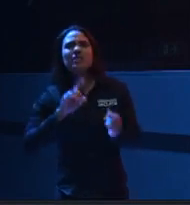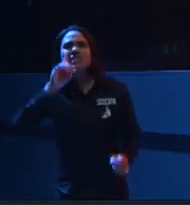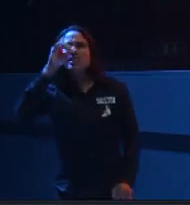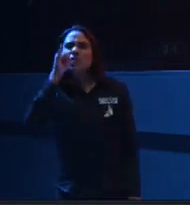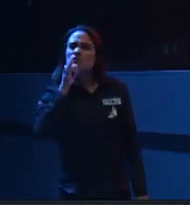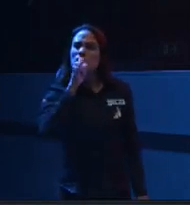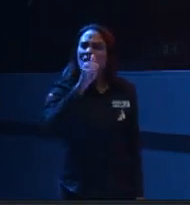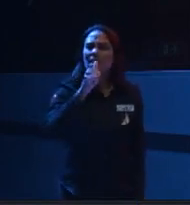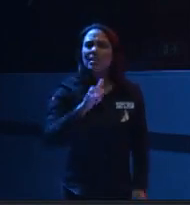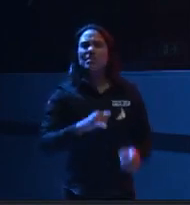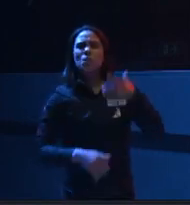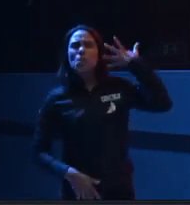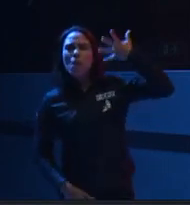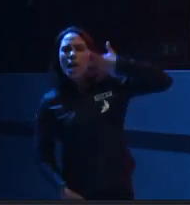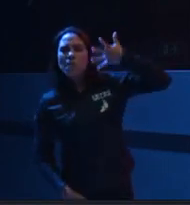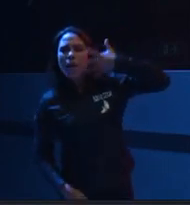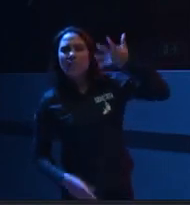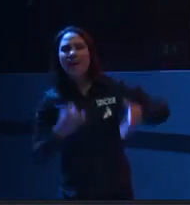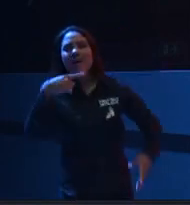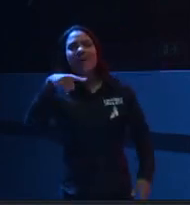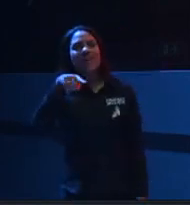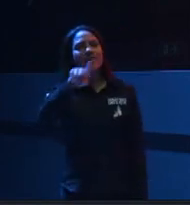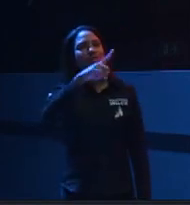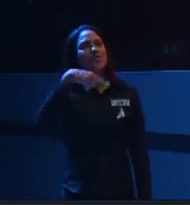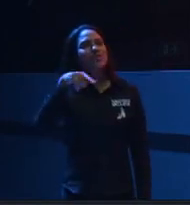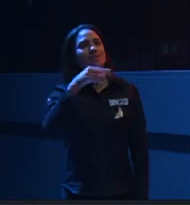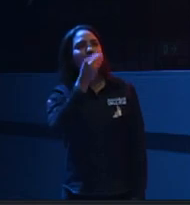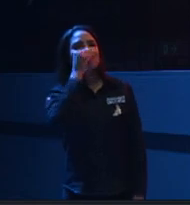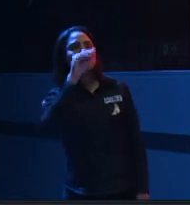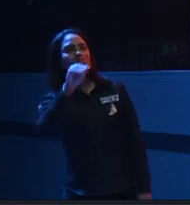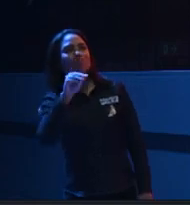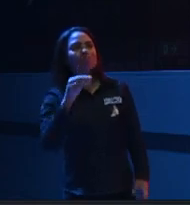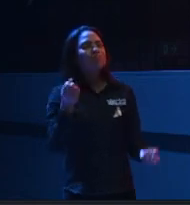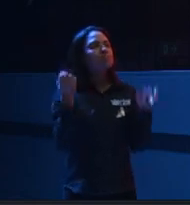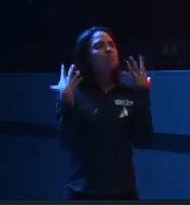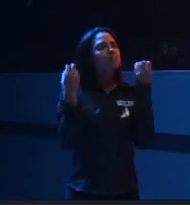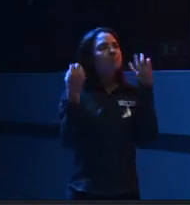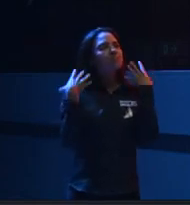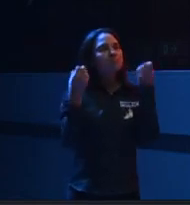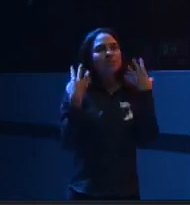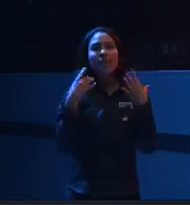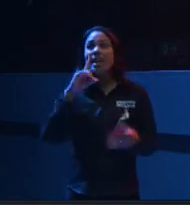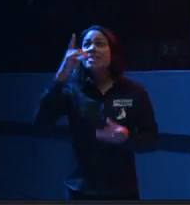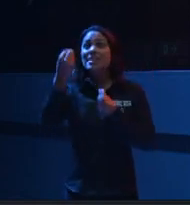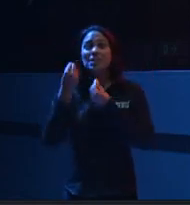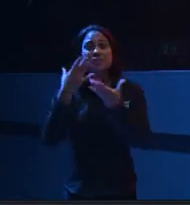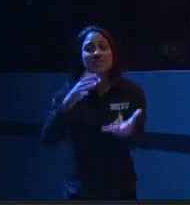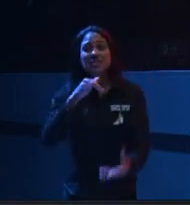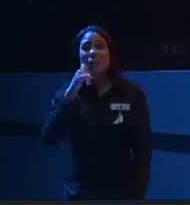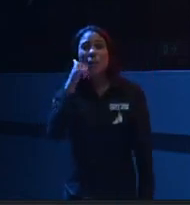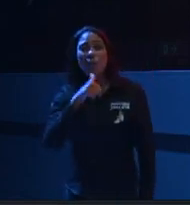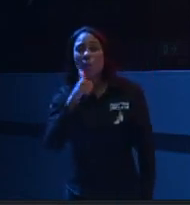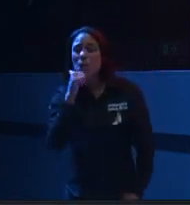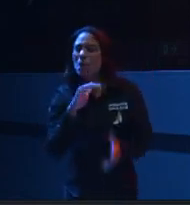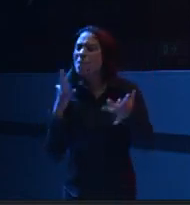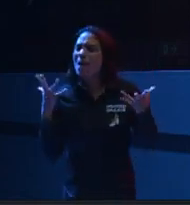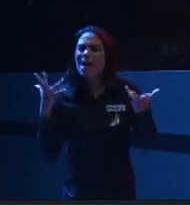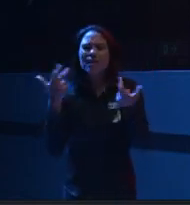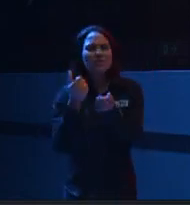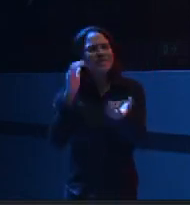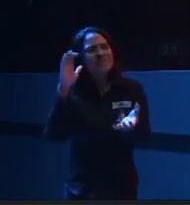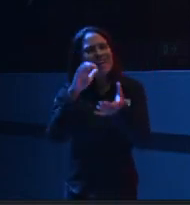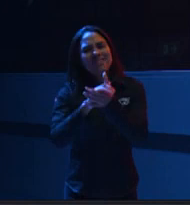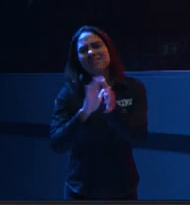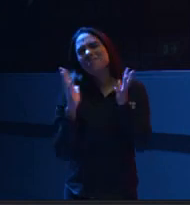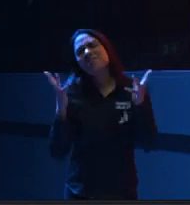uma empresa para você e você não tá sendo Prudente você desperdiça e Deus te deu uma mulher maravilhosa te deu um casamento de